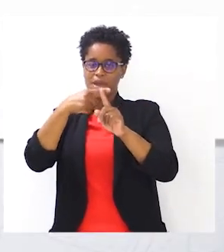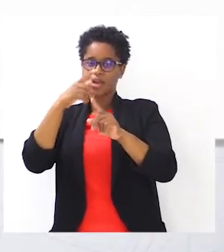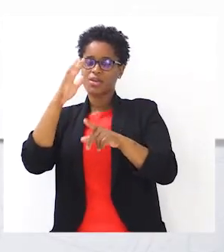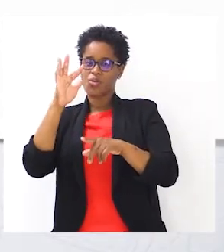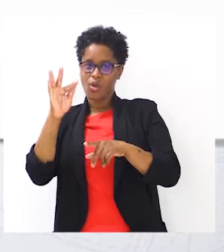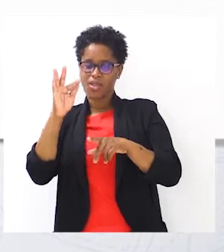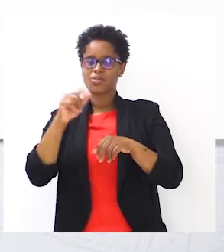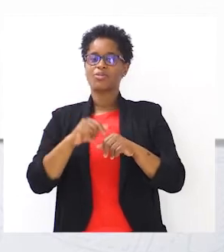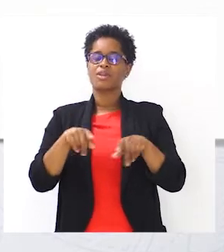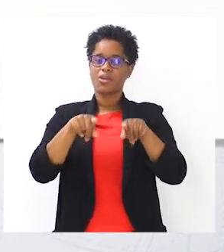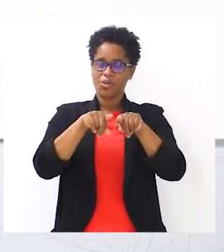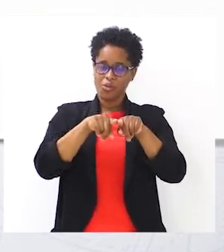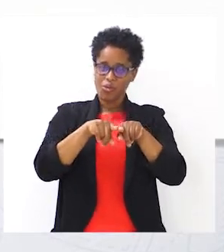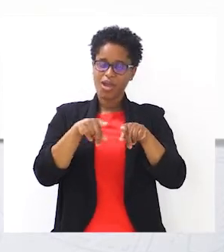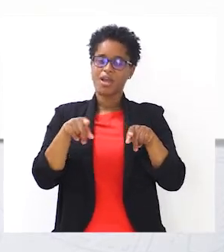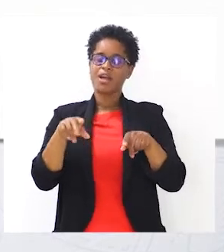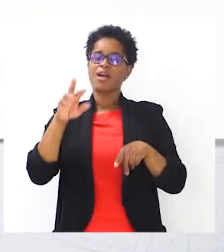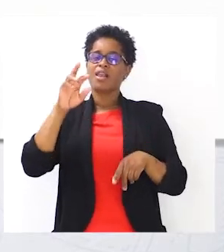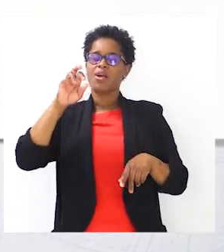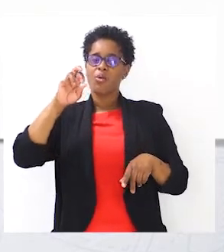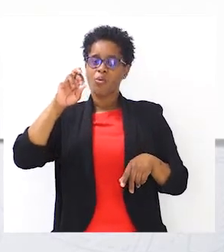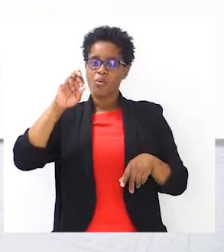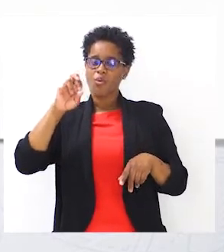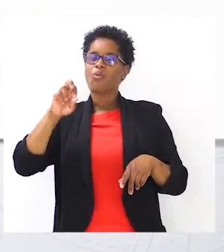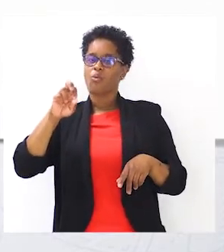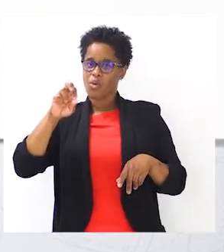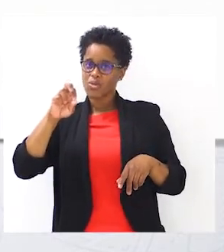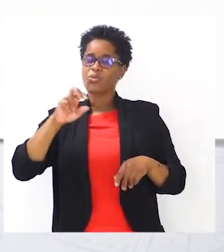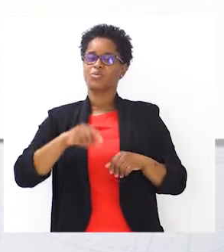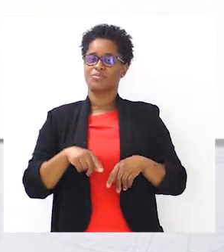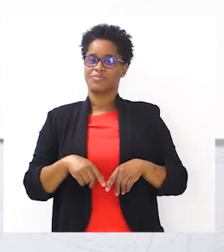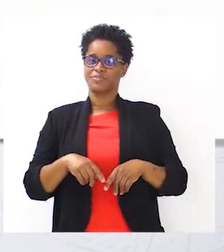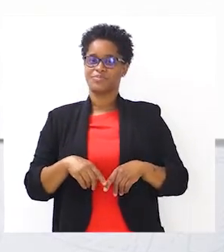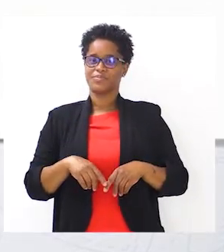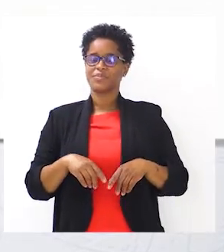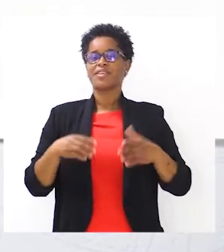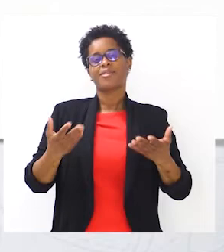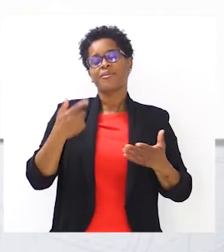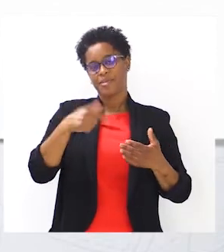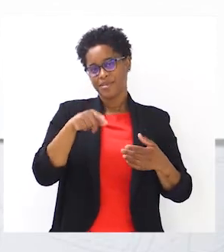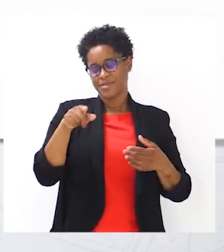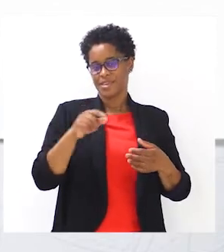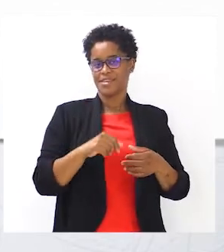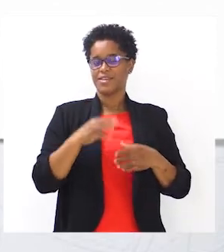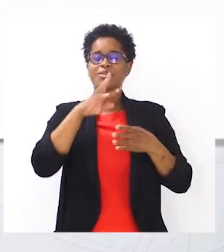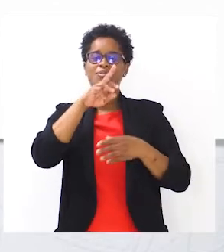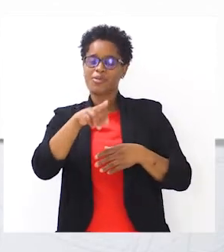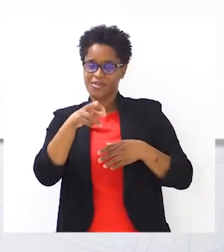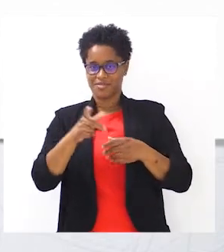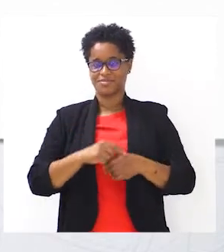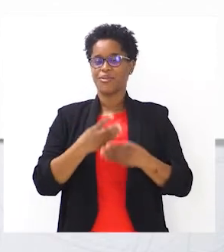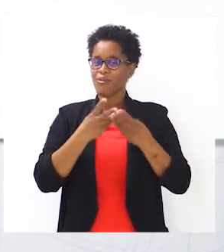mais 4 dá, isso, 8. Então, temos aqui o